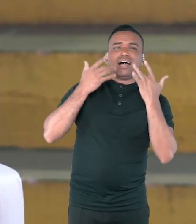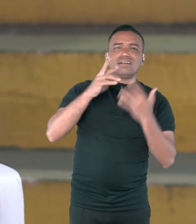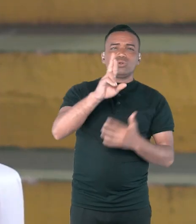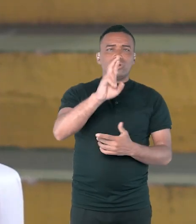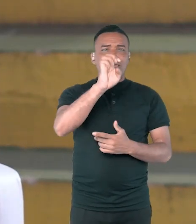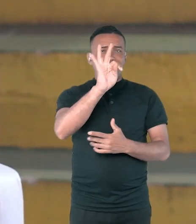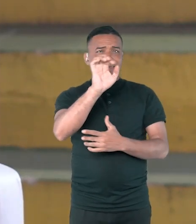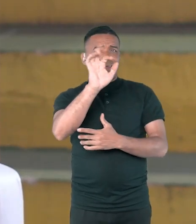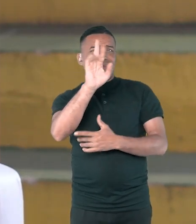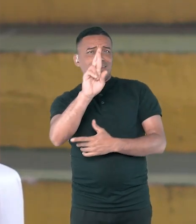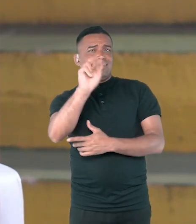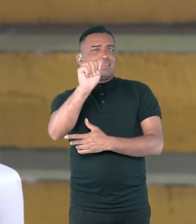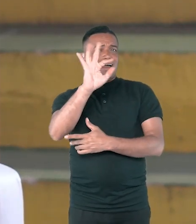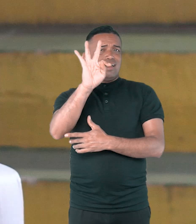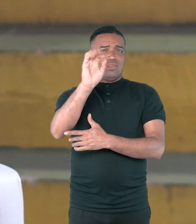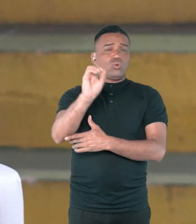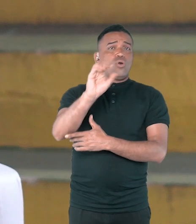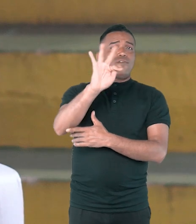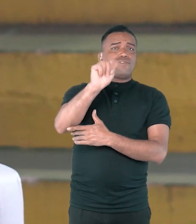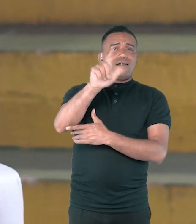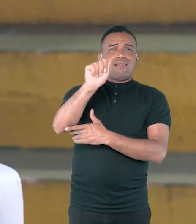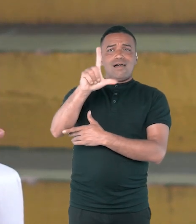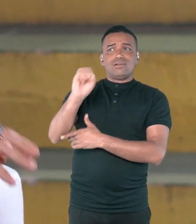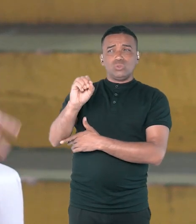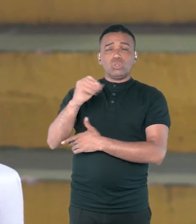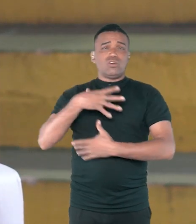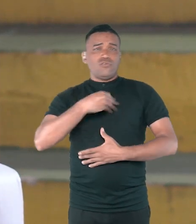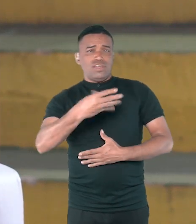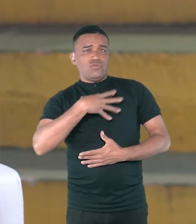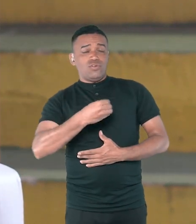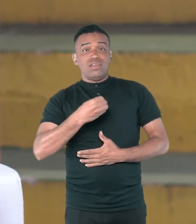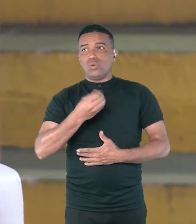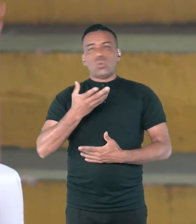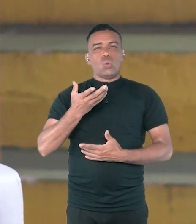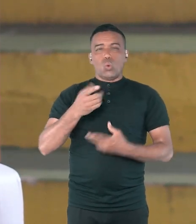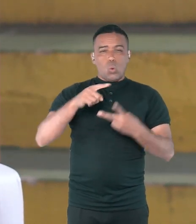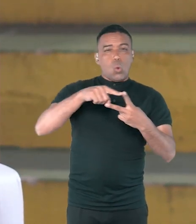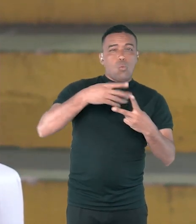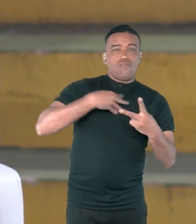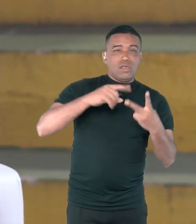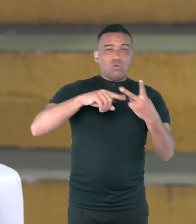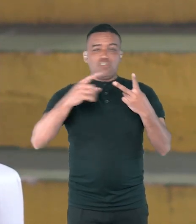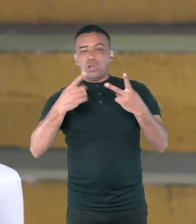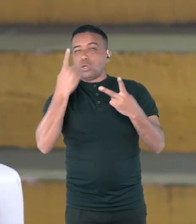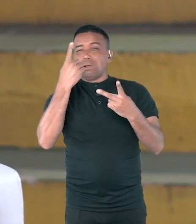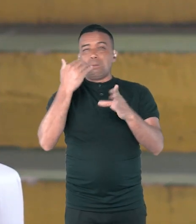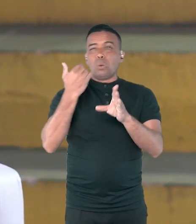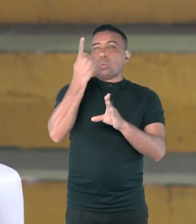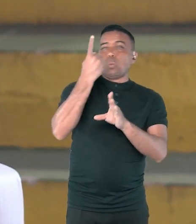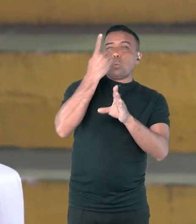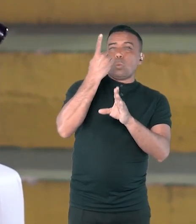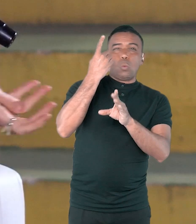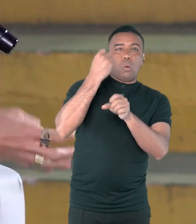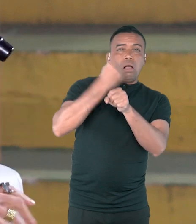retrato falado há muito tempo, eu tive filho, tenho 2 meninos, um depois do outro, quase gêmeos, diferença de 1 ano e